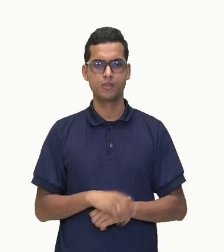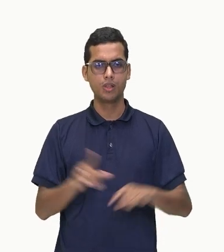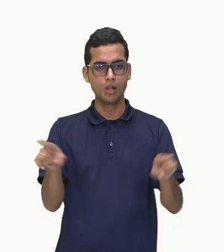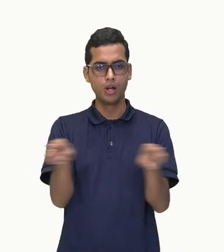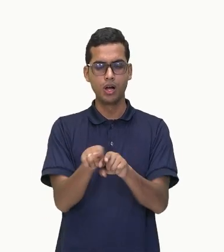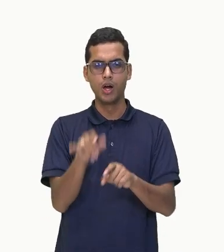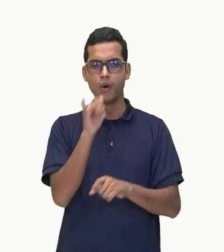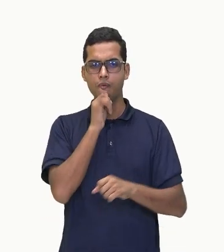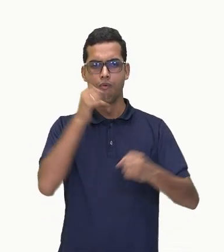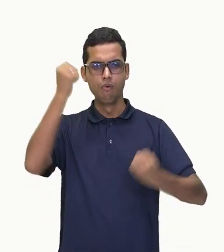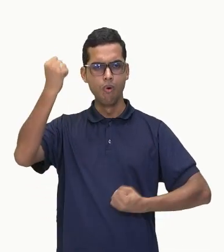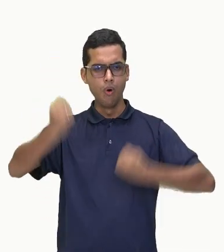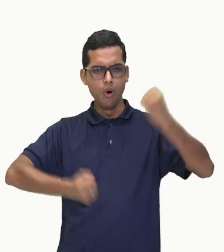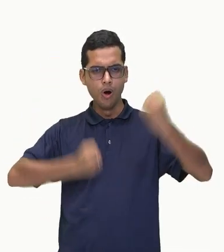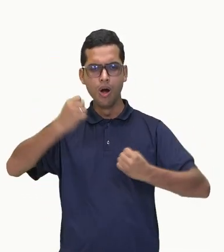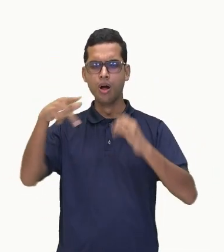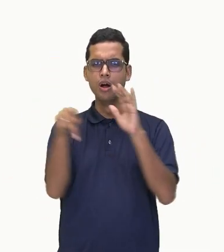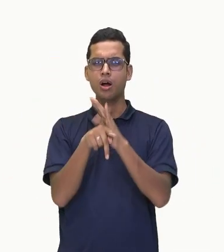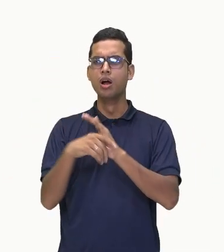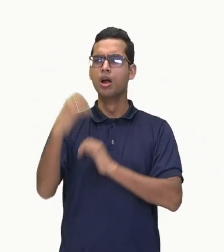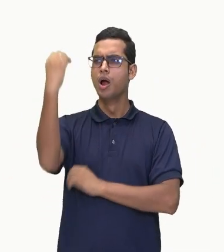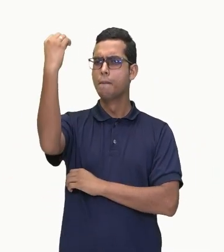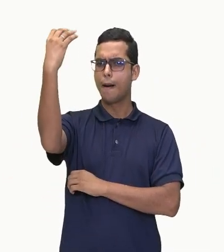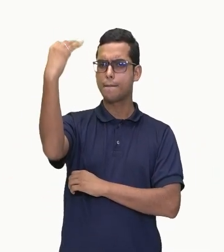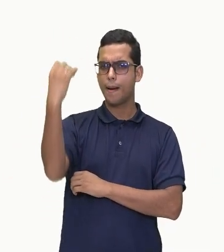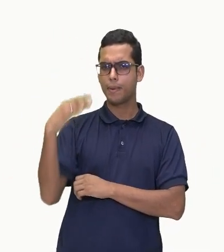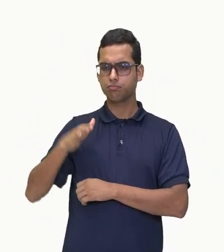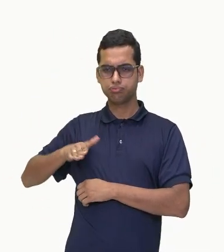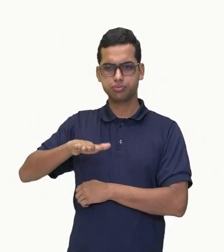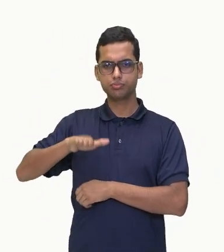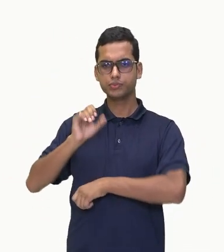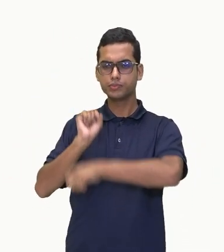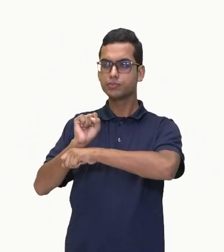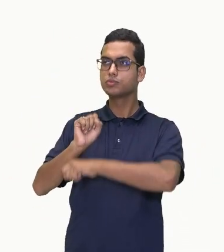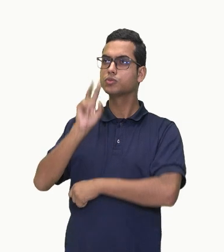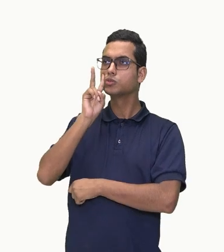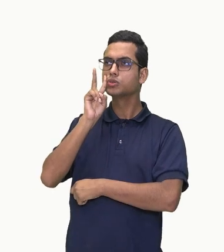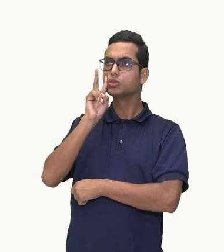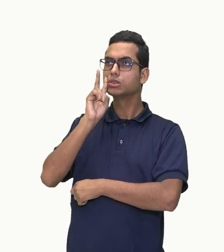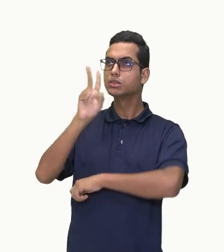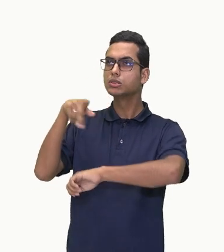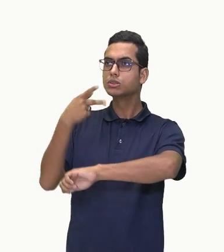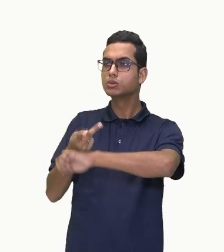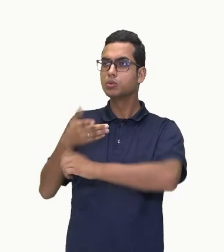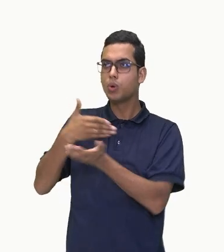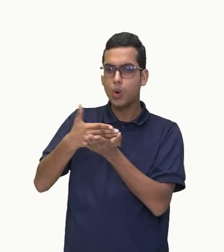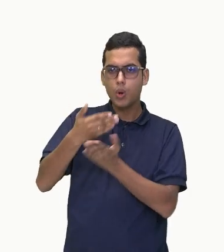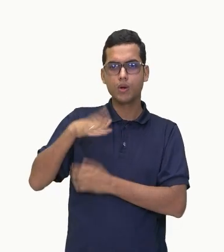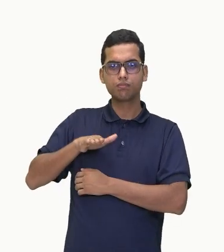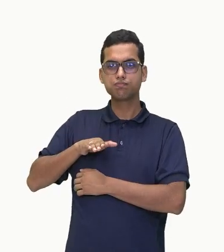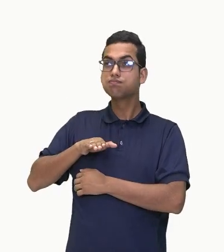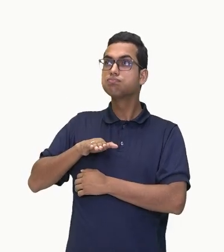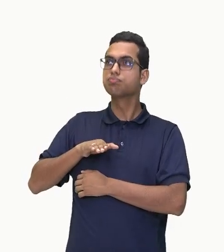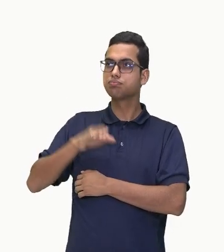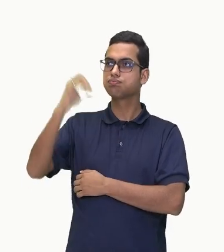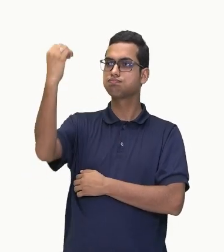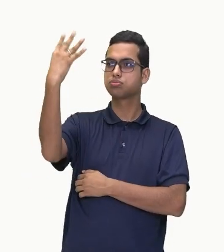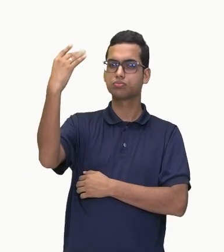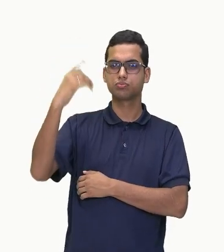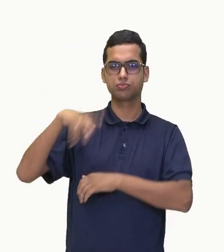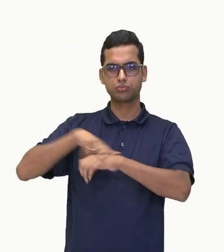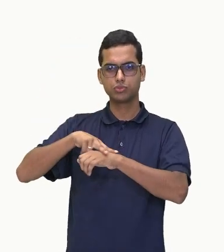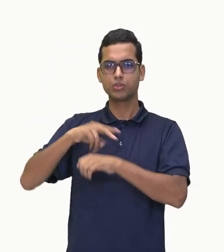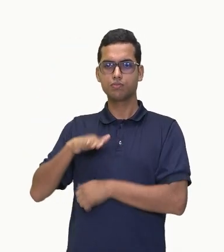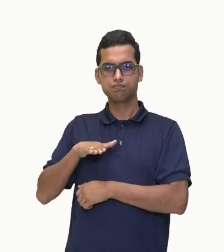e começa a acelerar. Já no movimento uniforme, o nome já está dizendo, parece uma farda.